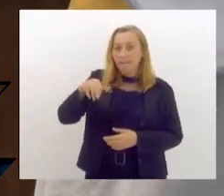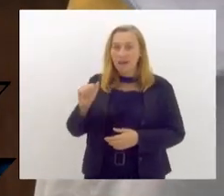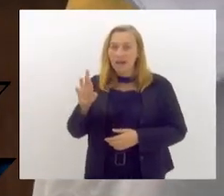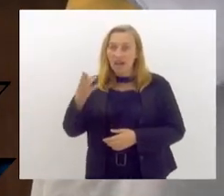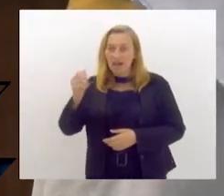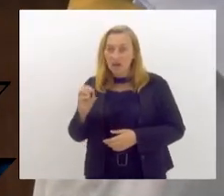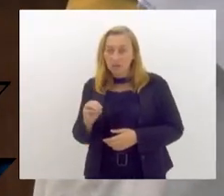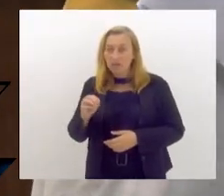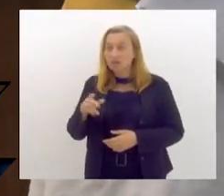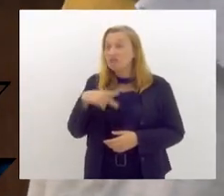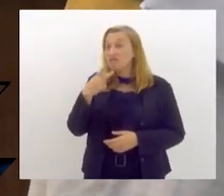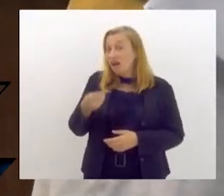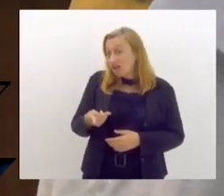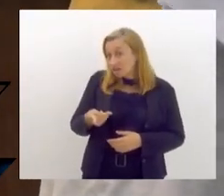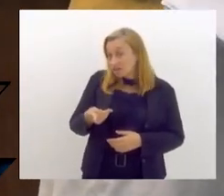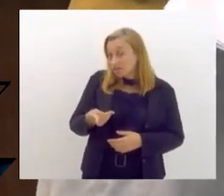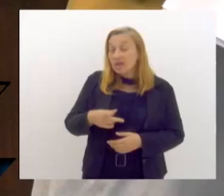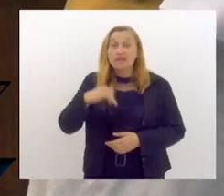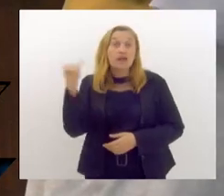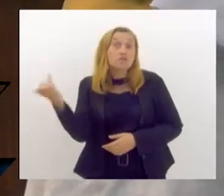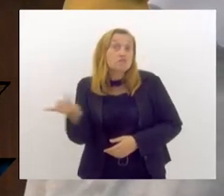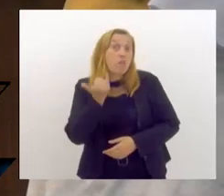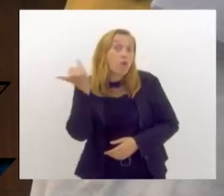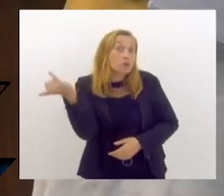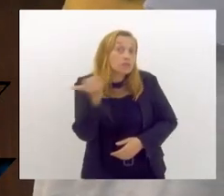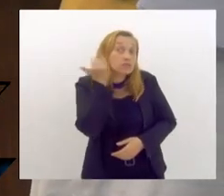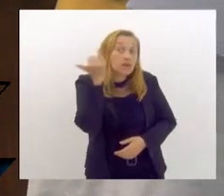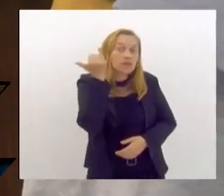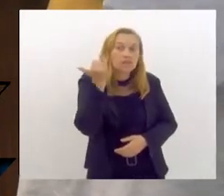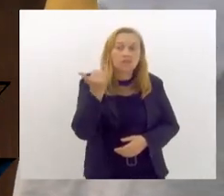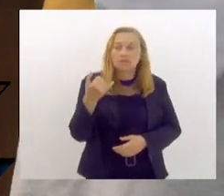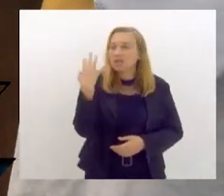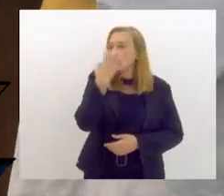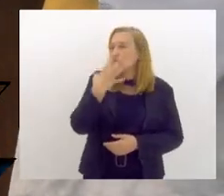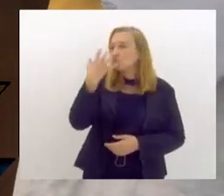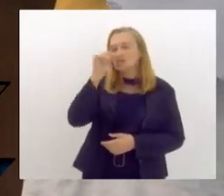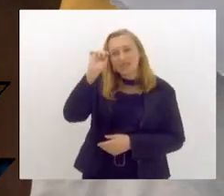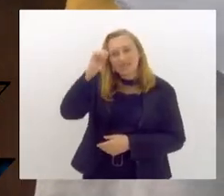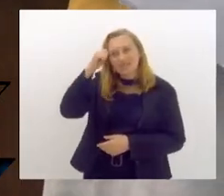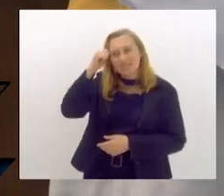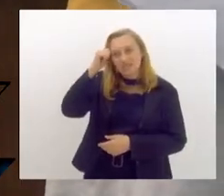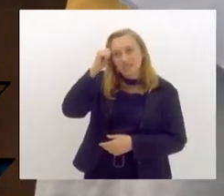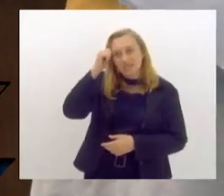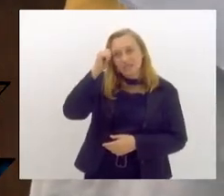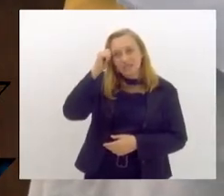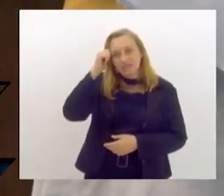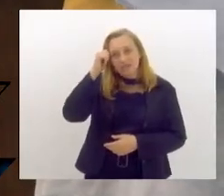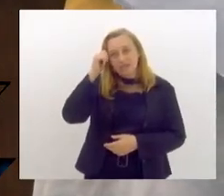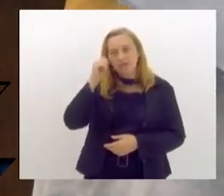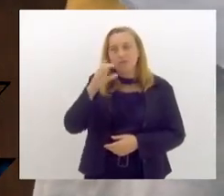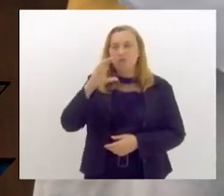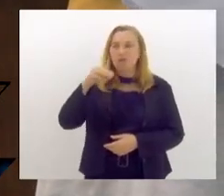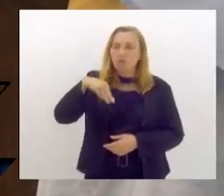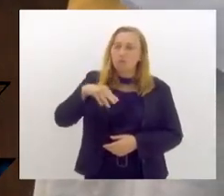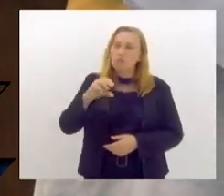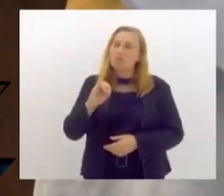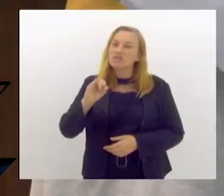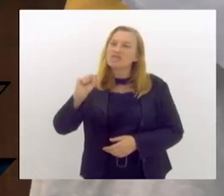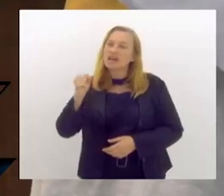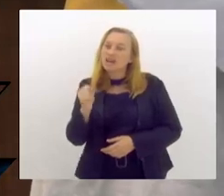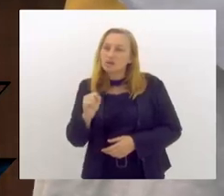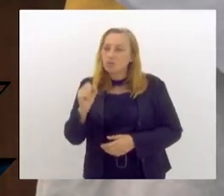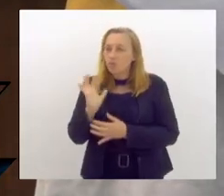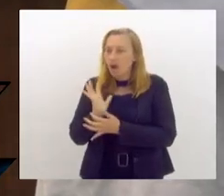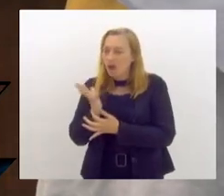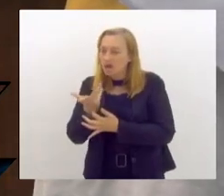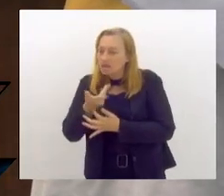que fala da importância da música negra para a composição do mosaico artístico